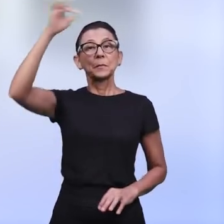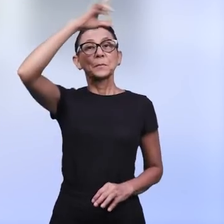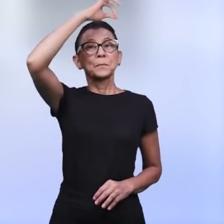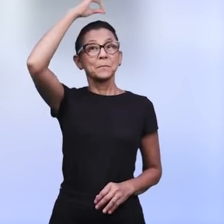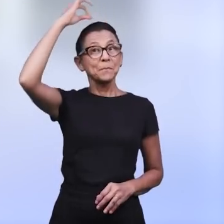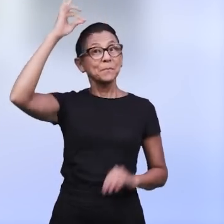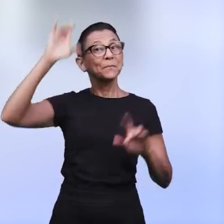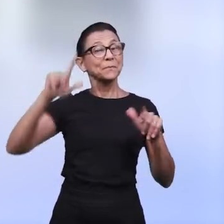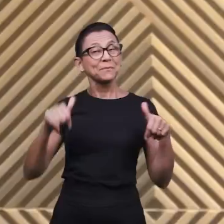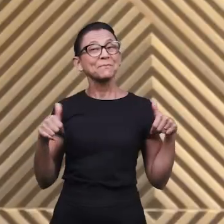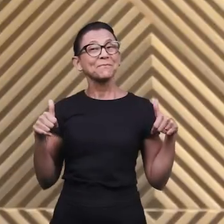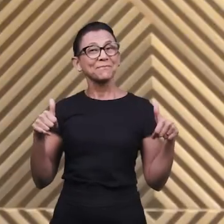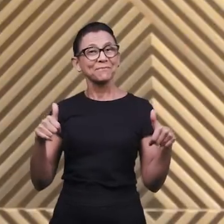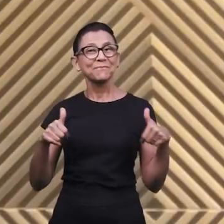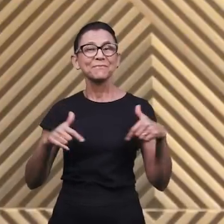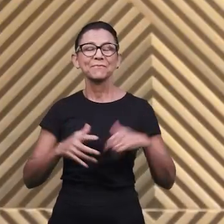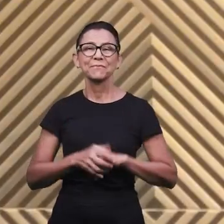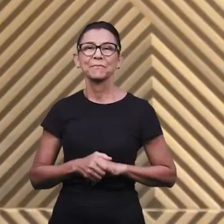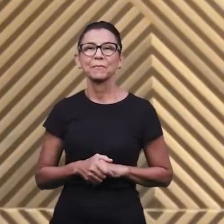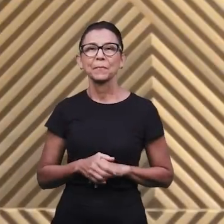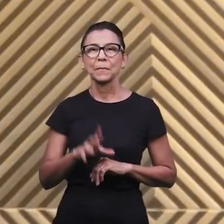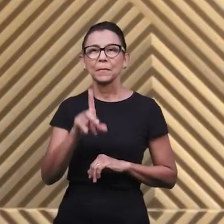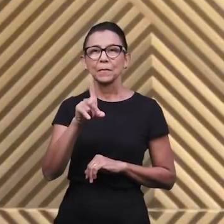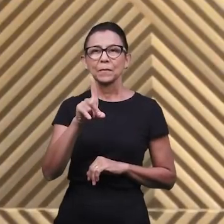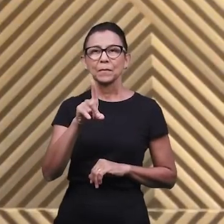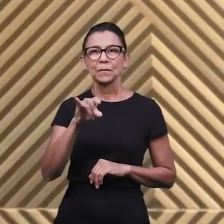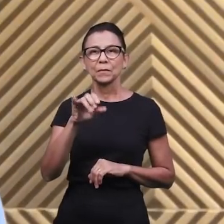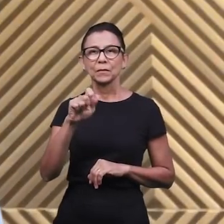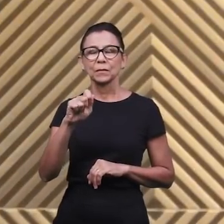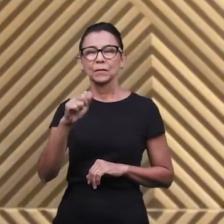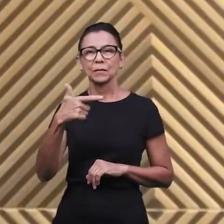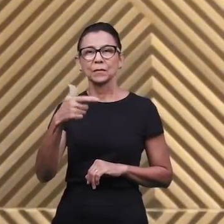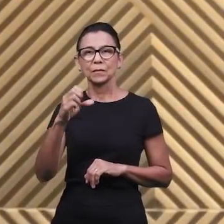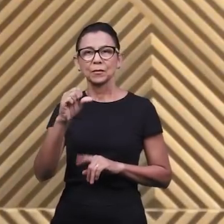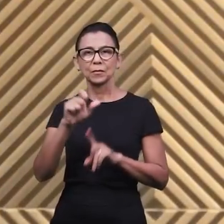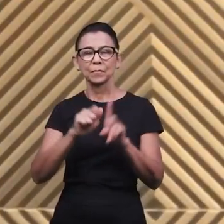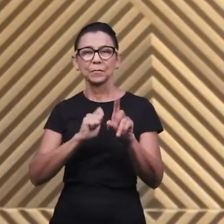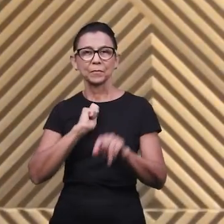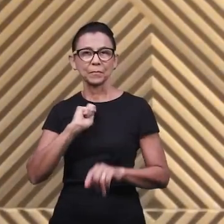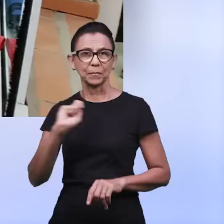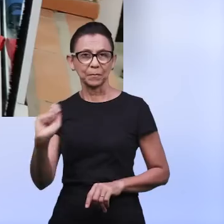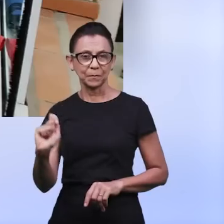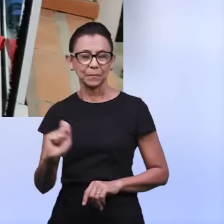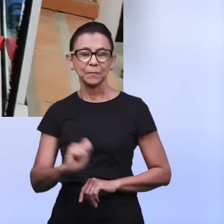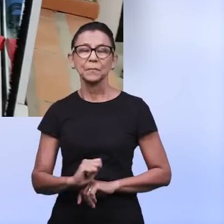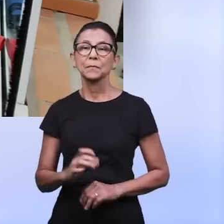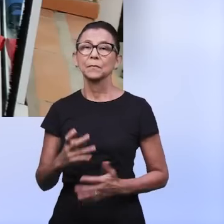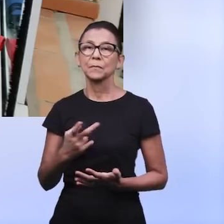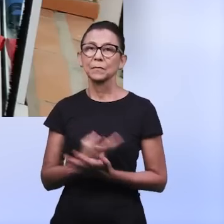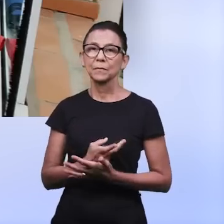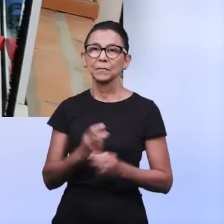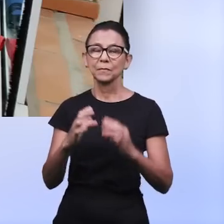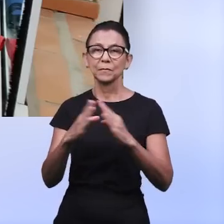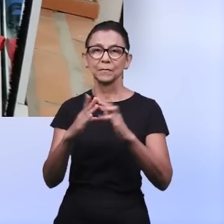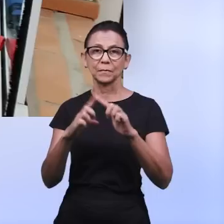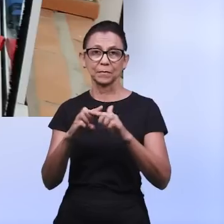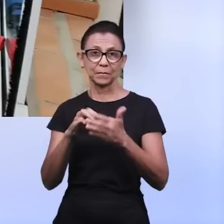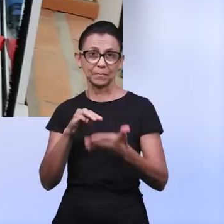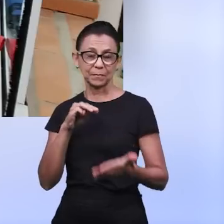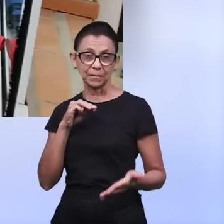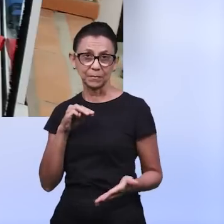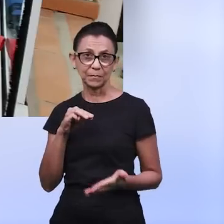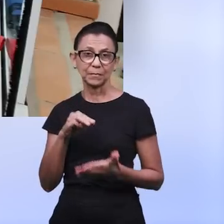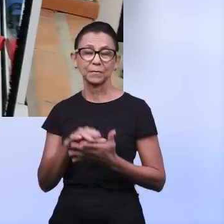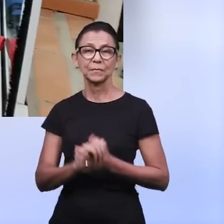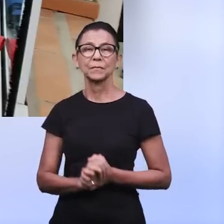Santo brilhar. No sábado, dia 29 de abril, eu estive na Igreja Cristã Maranata, localizada no bairro Cristo Redentor, na